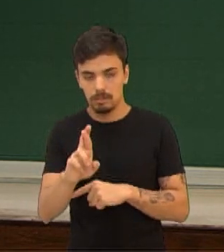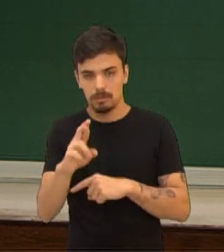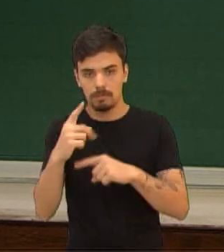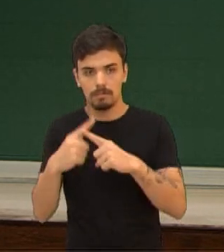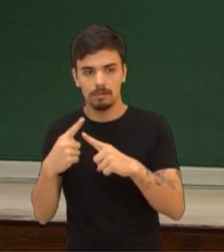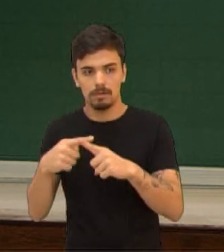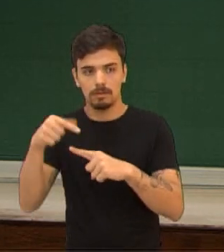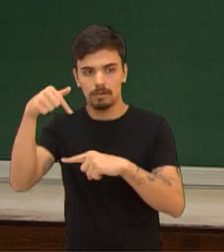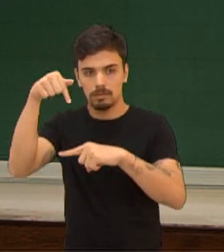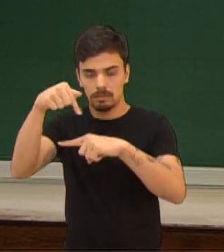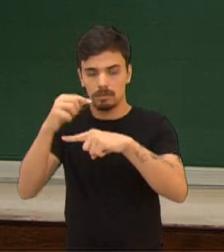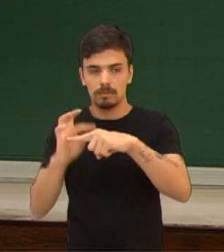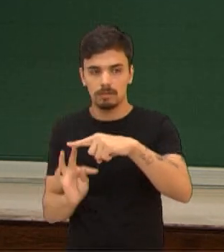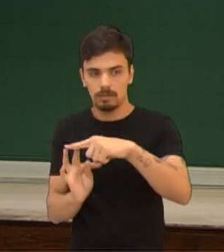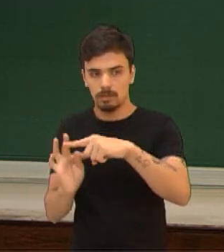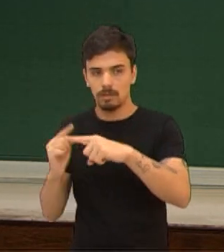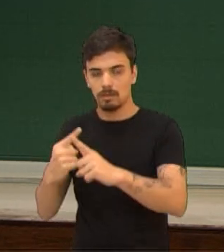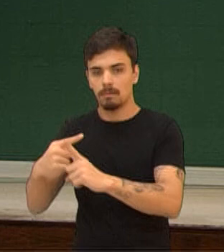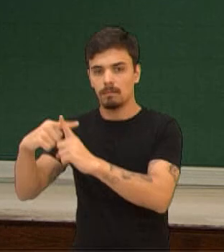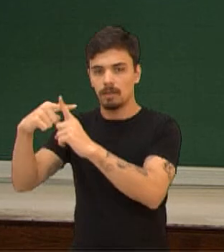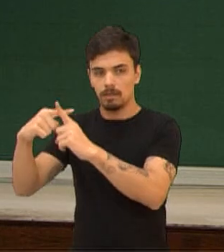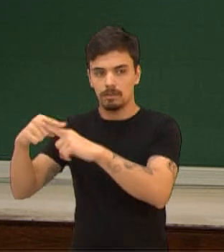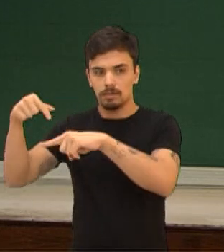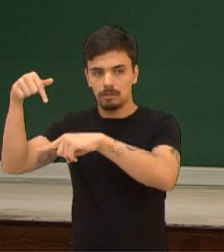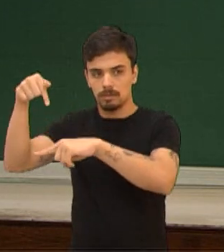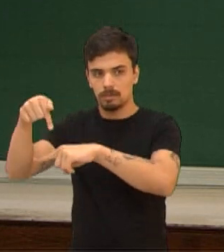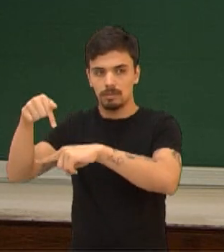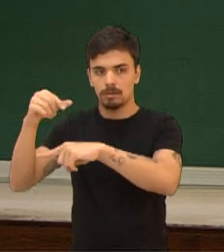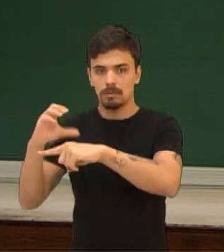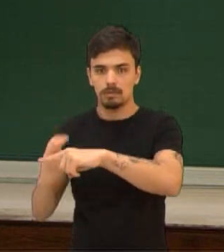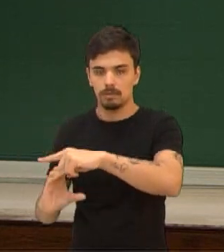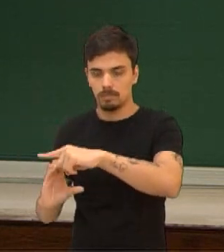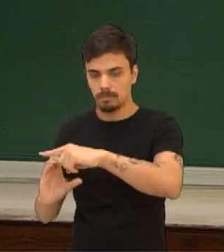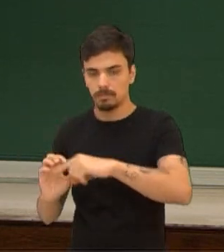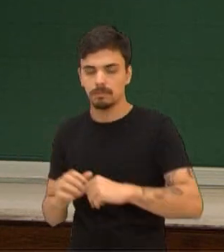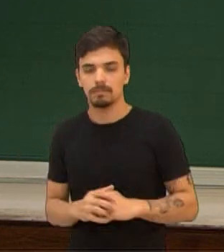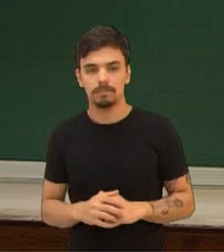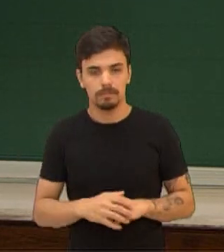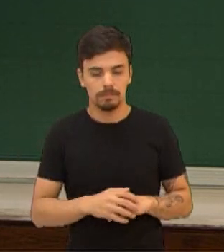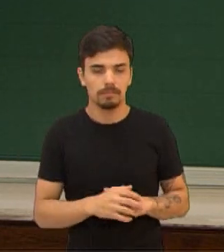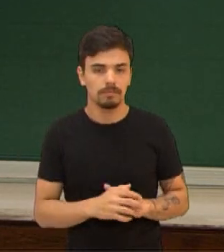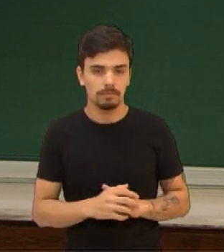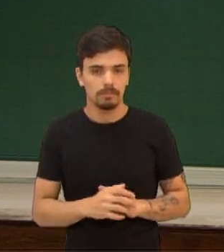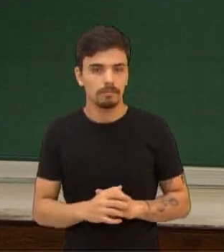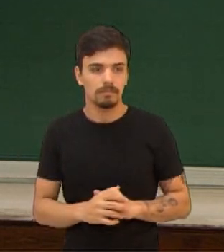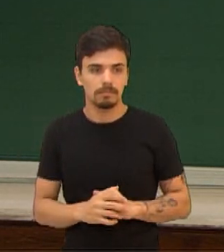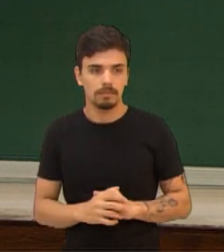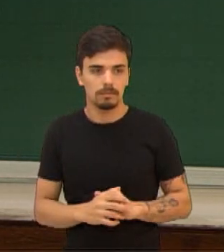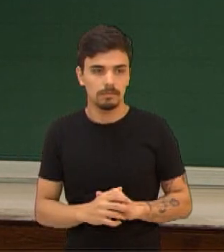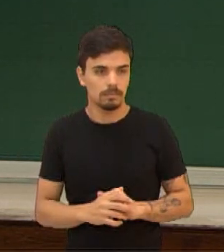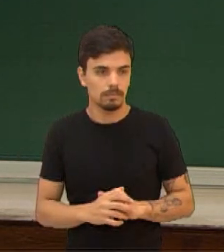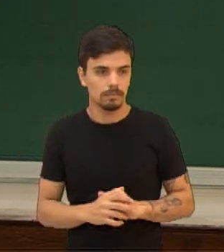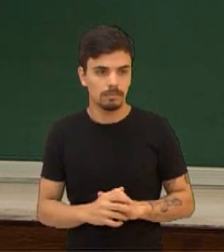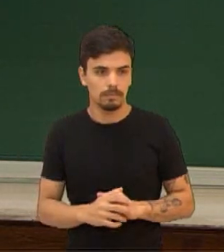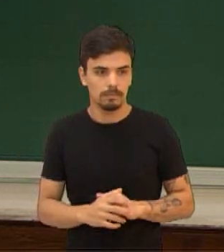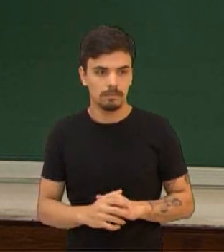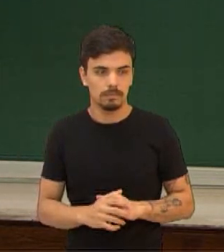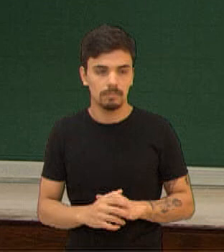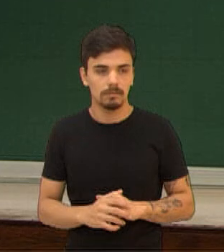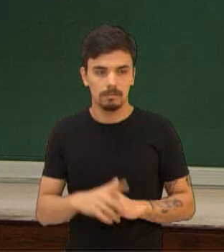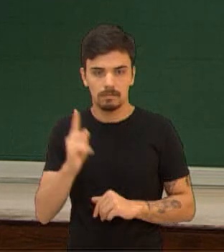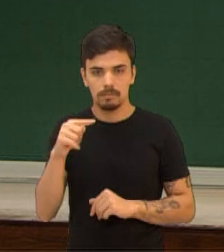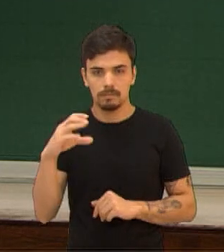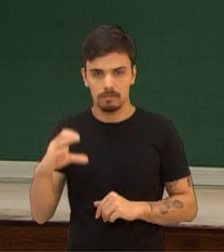carga sobre tempo, que é a corrente, mais carga sobre capacitância, que é a tensão no capacitor, que é o